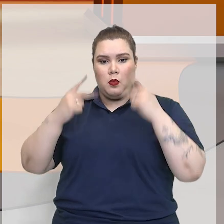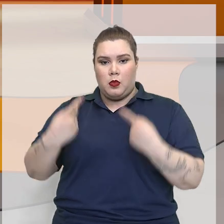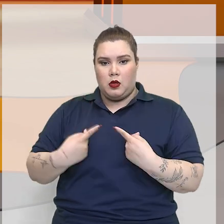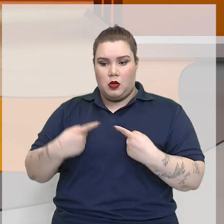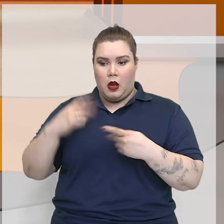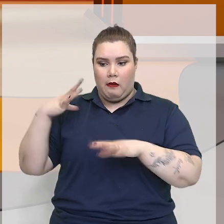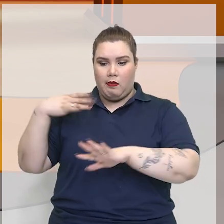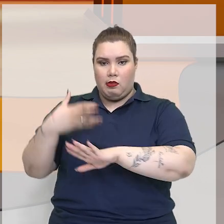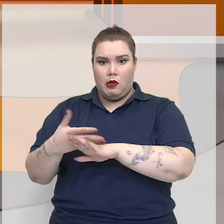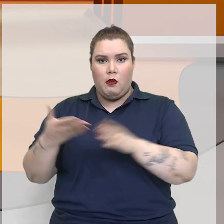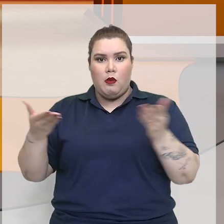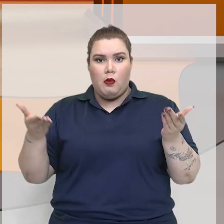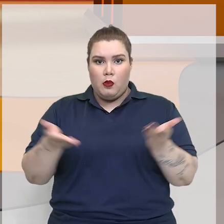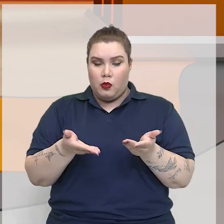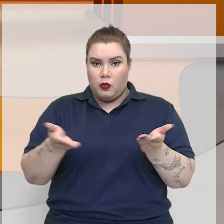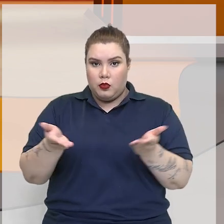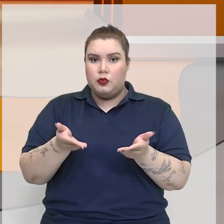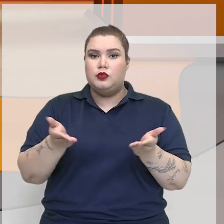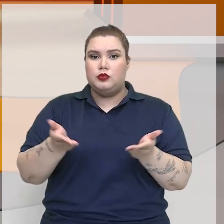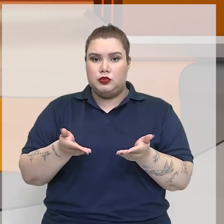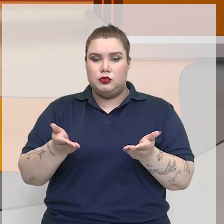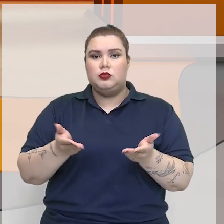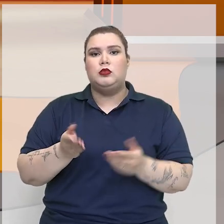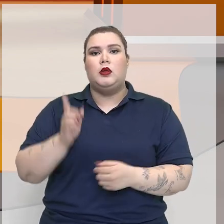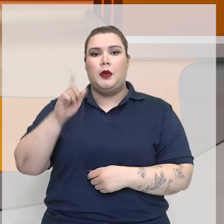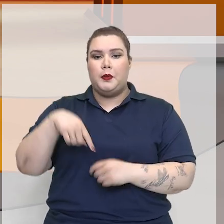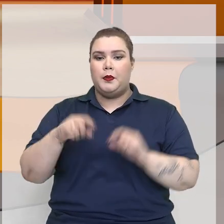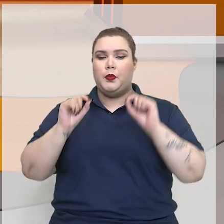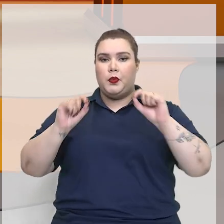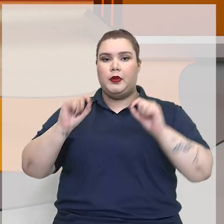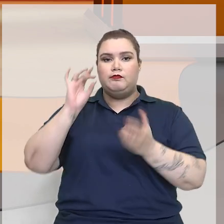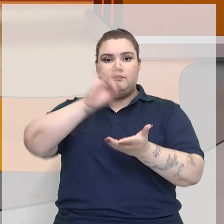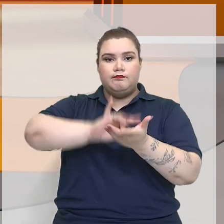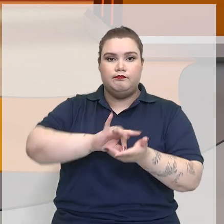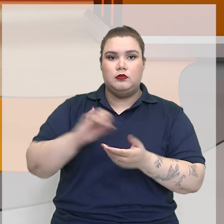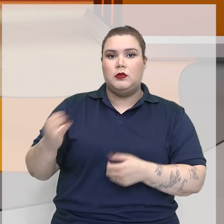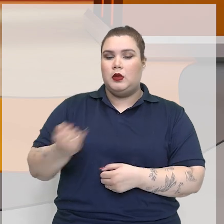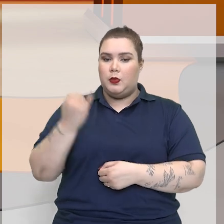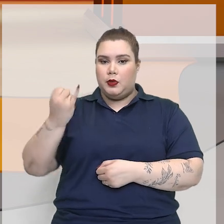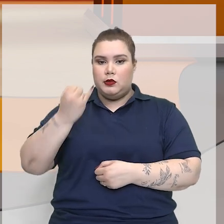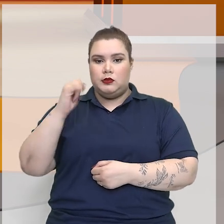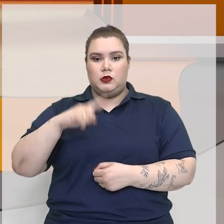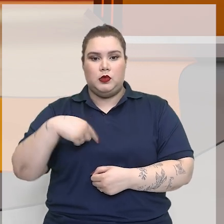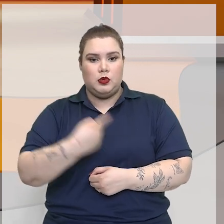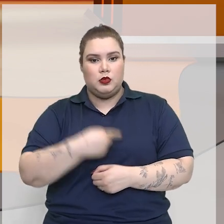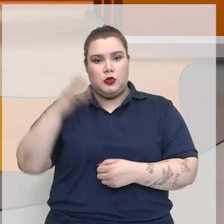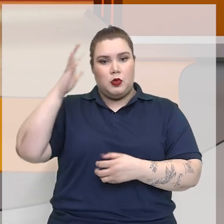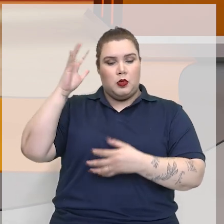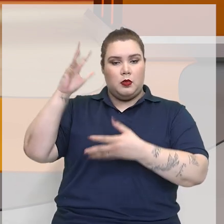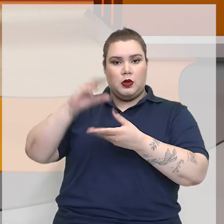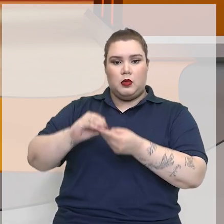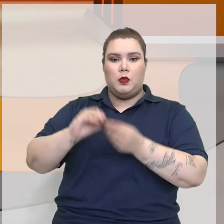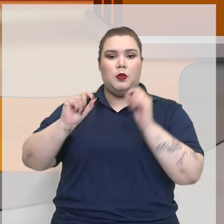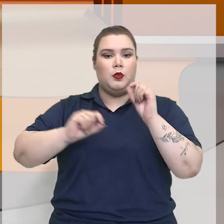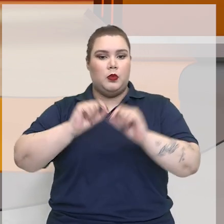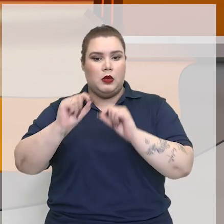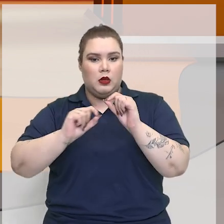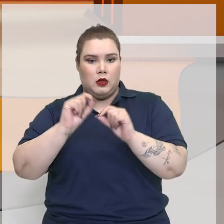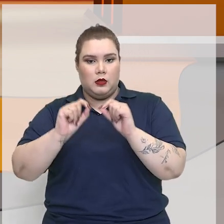até os dias atuais, é de suma importância compreender justamente o